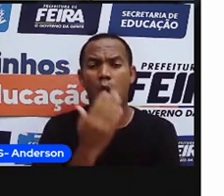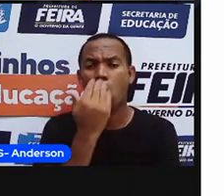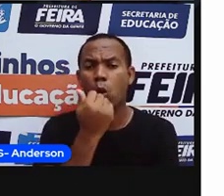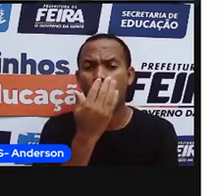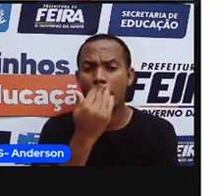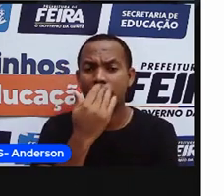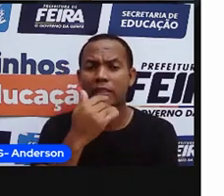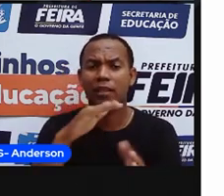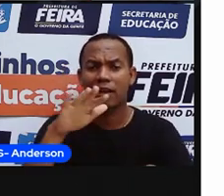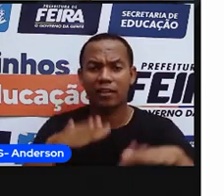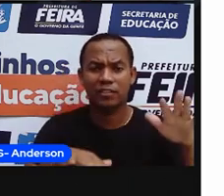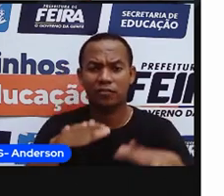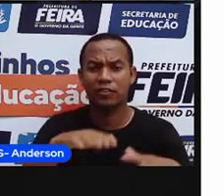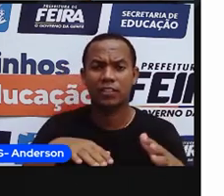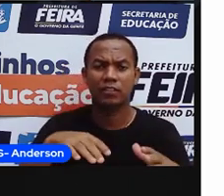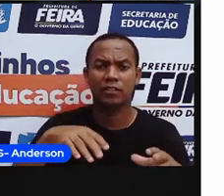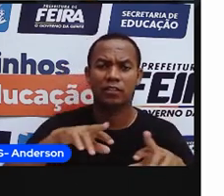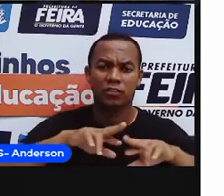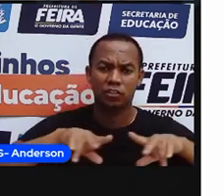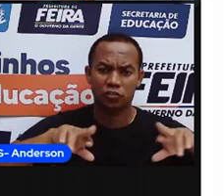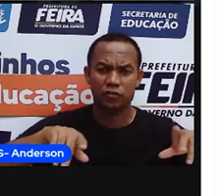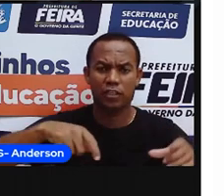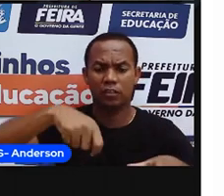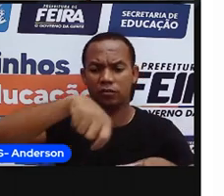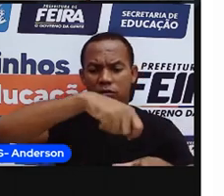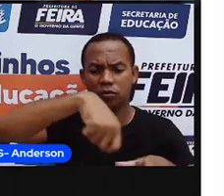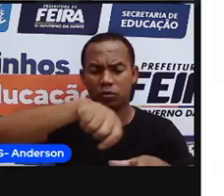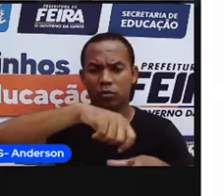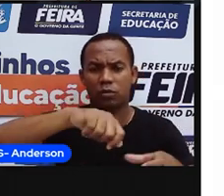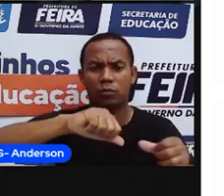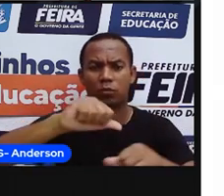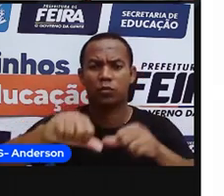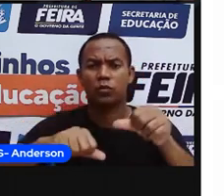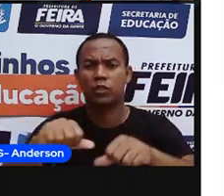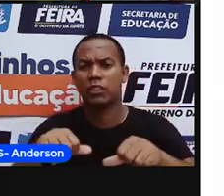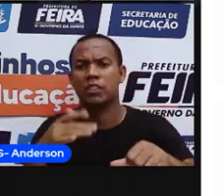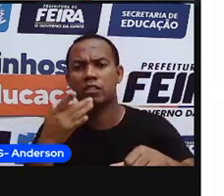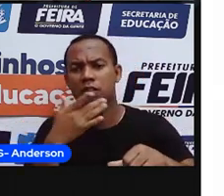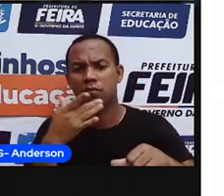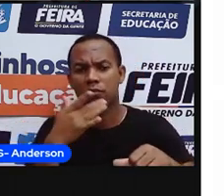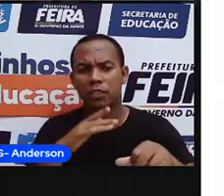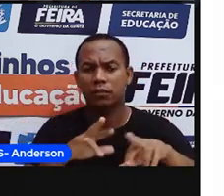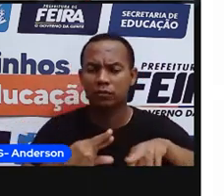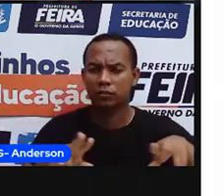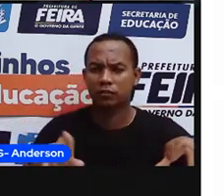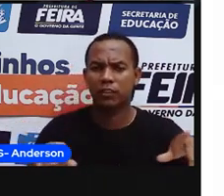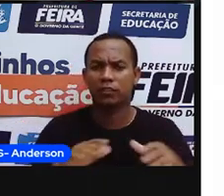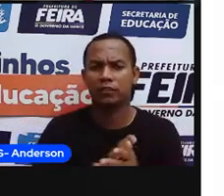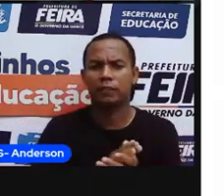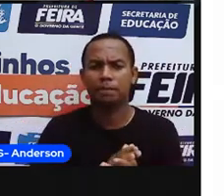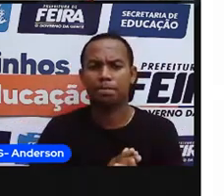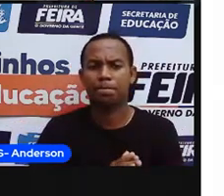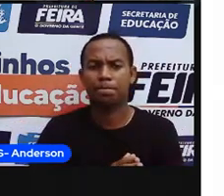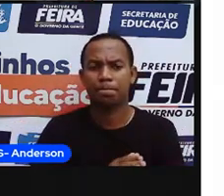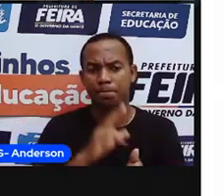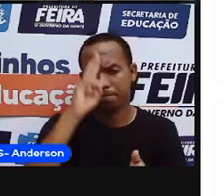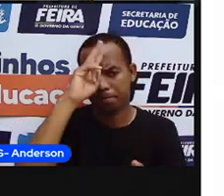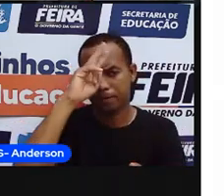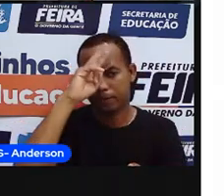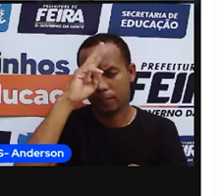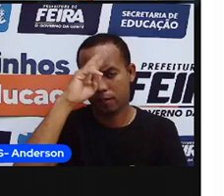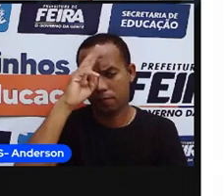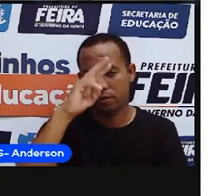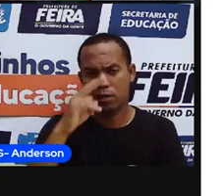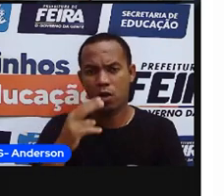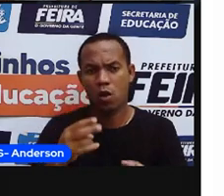sofrido modificações por portugueses e africanos, até porque quando os portugueses chegam ao Brasil, lembra que a Pró falou sobre isso aqui